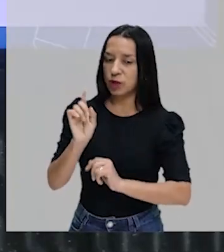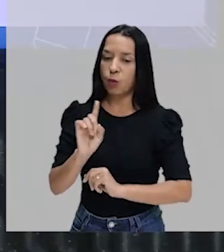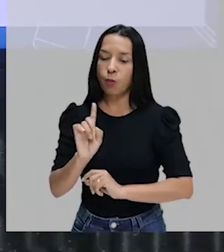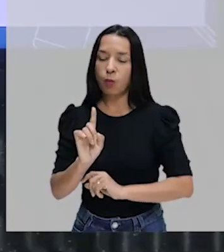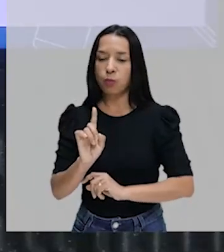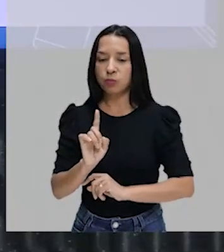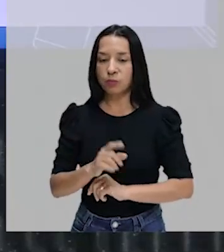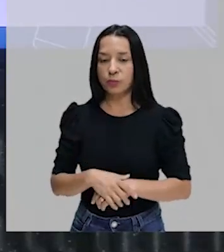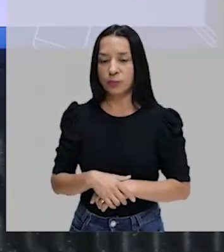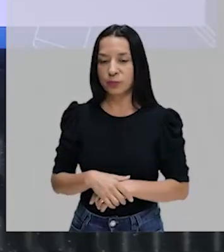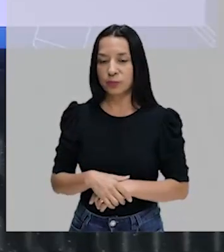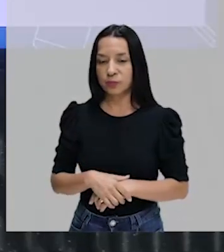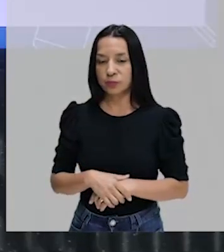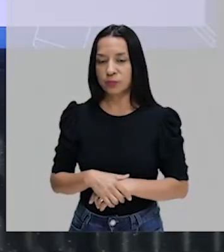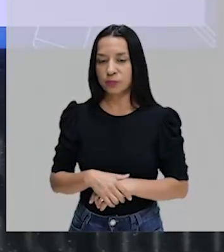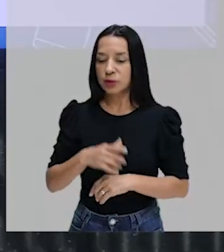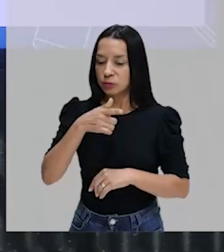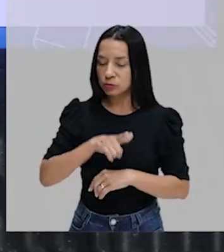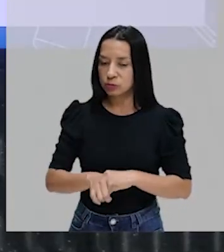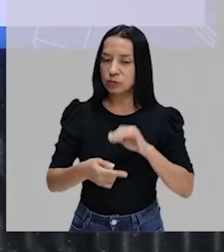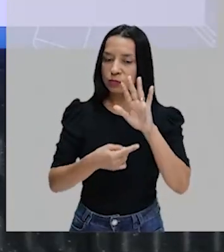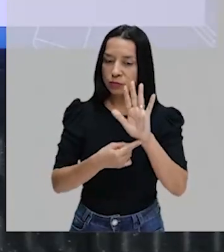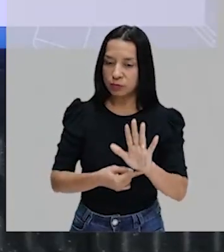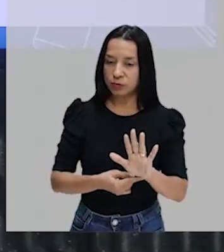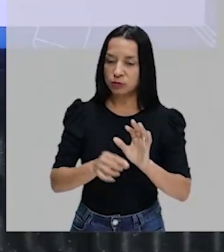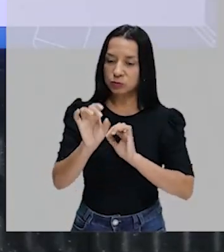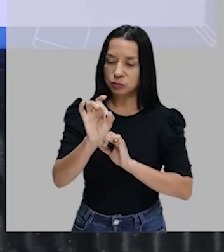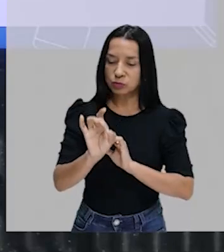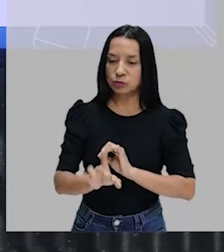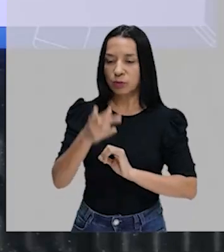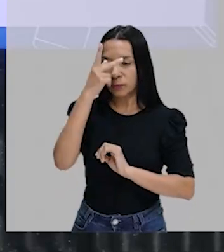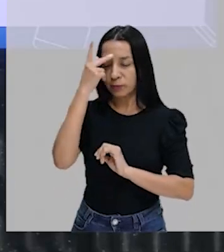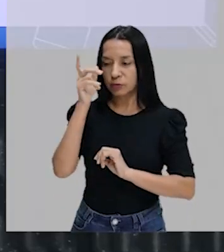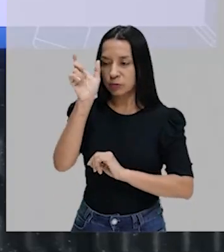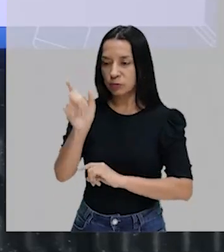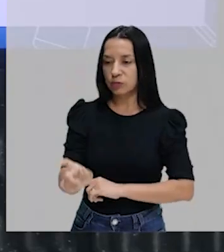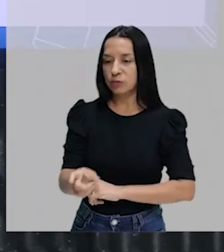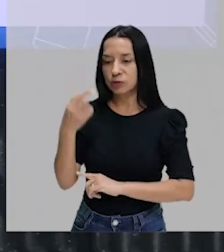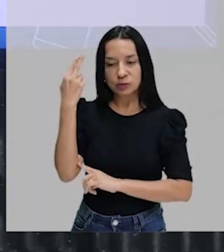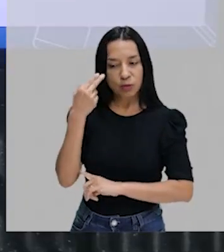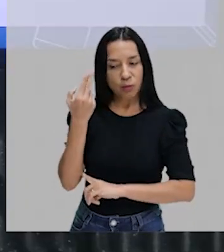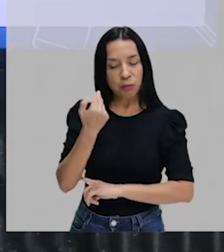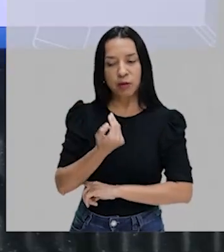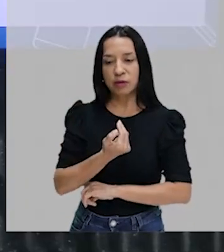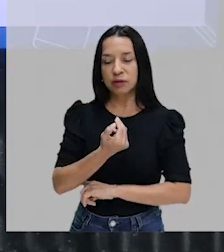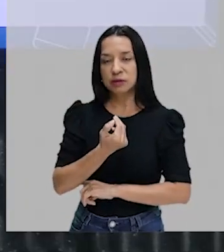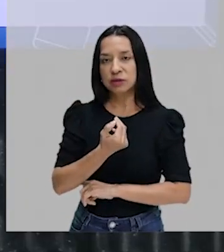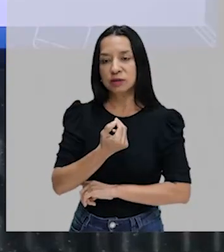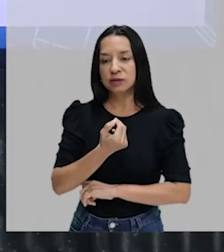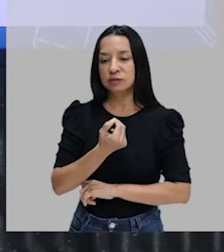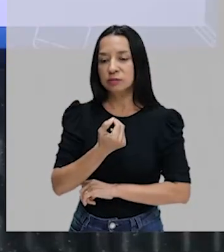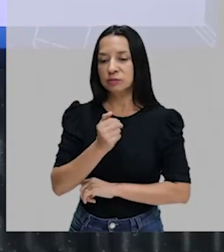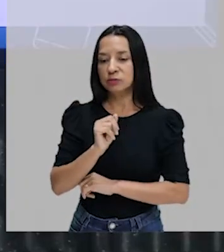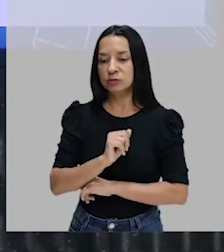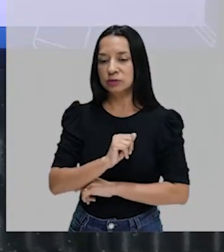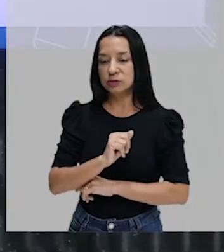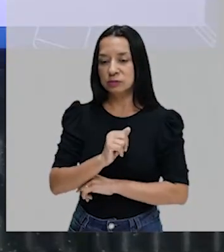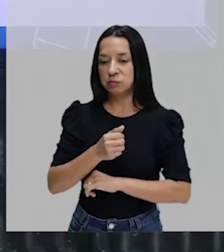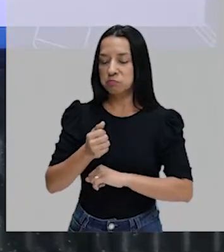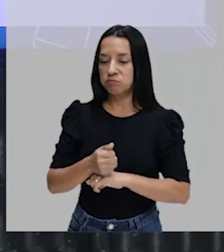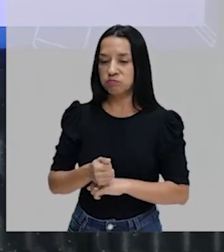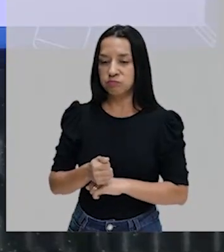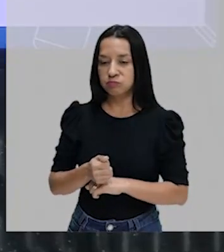para vocês, apenas indivíduos normais, que não são atletas profissionais. Mesmo que você não seja um atleta